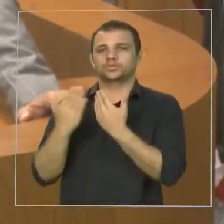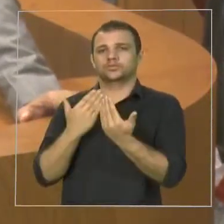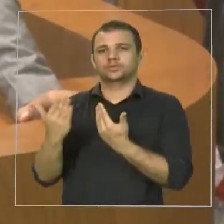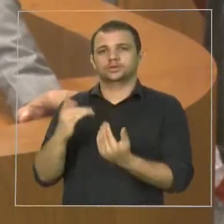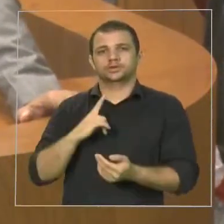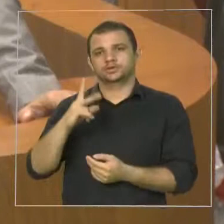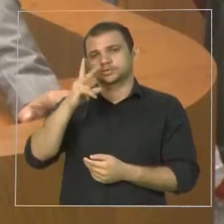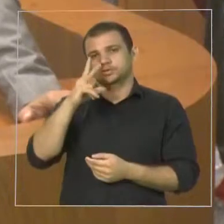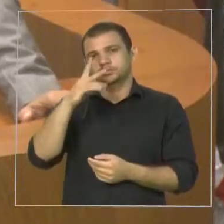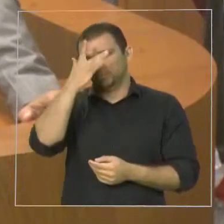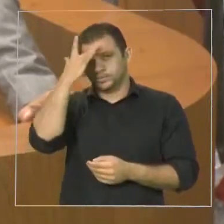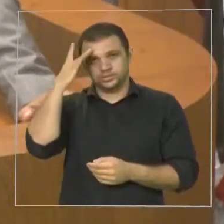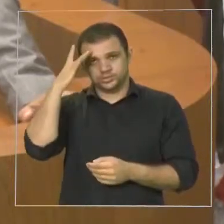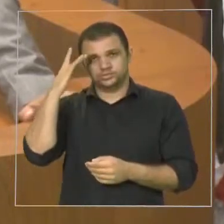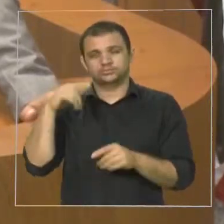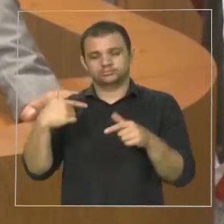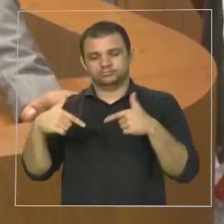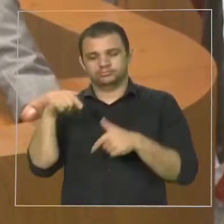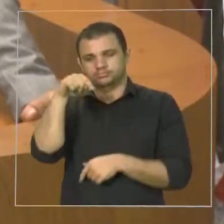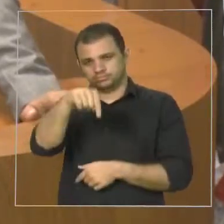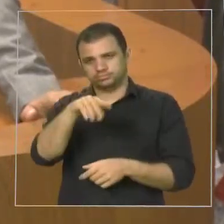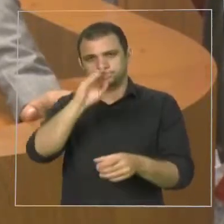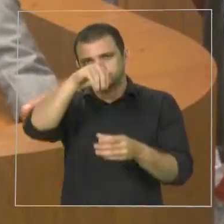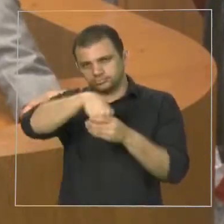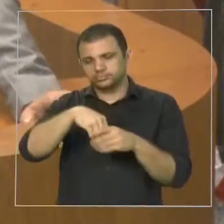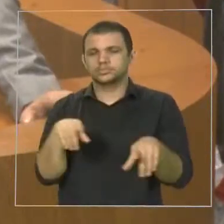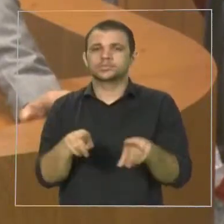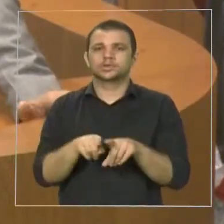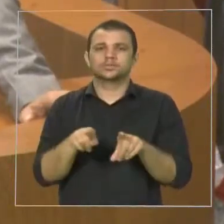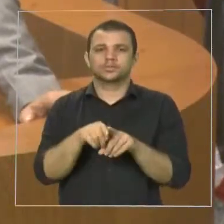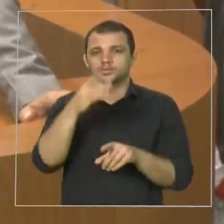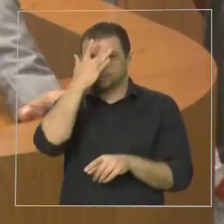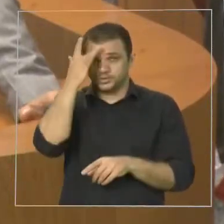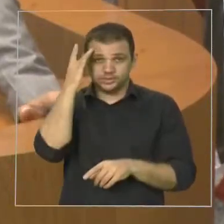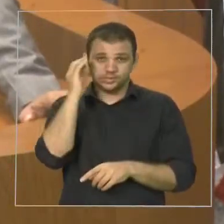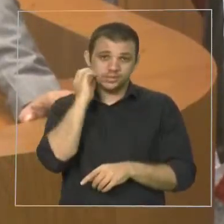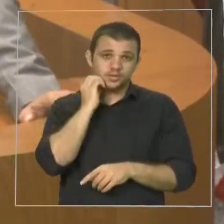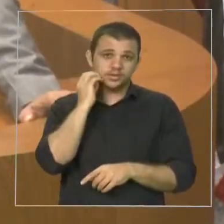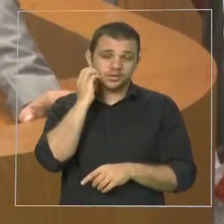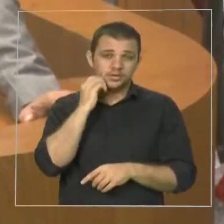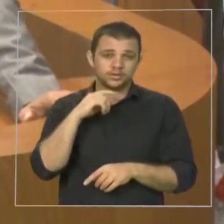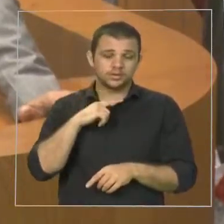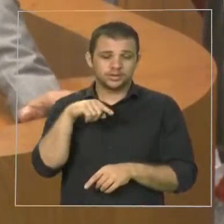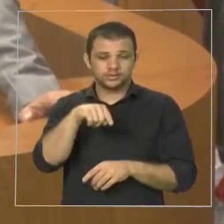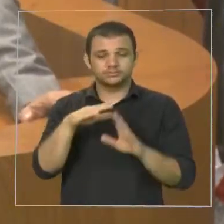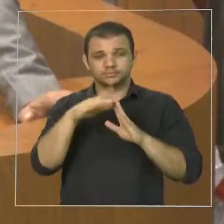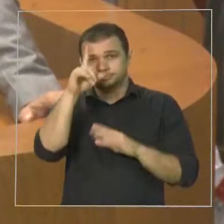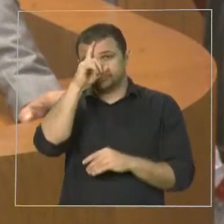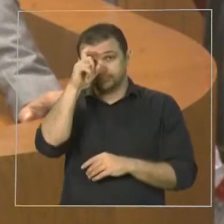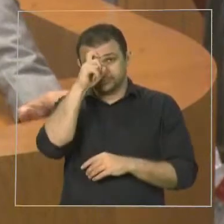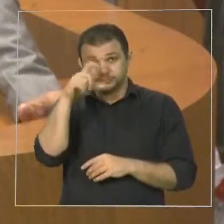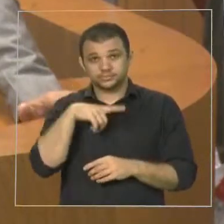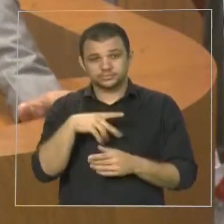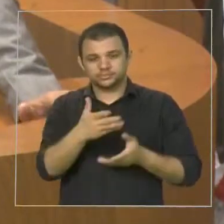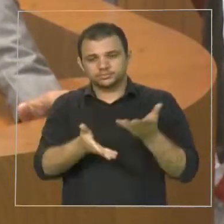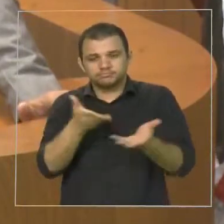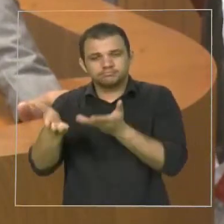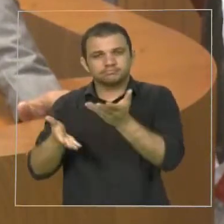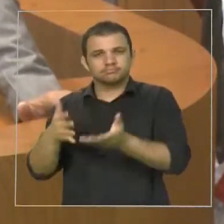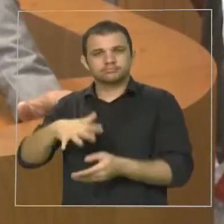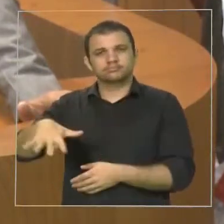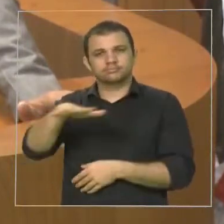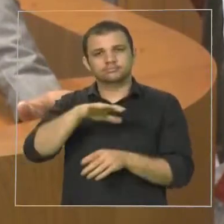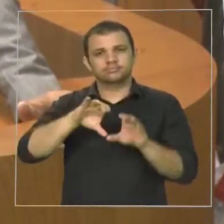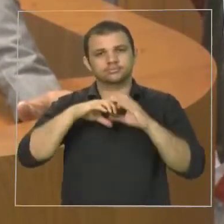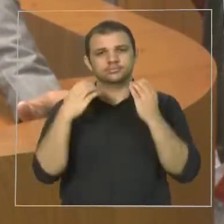com as pessoas que fazem daquela casa de saúde um atendimento necessário para a comunidade